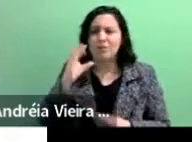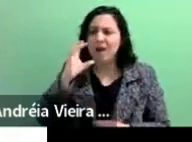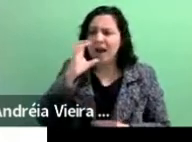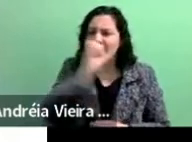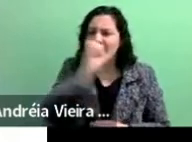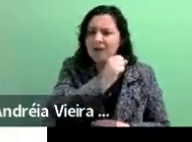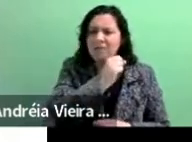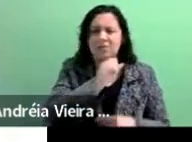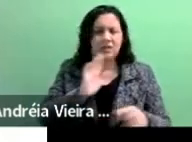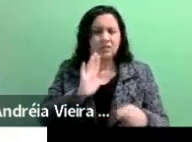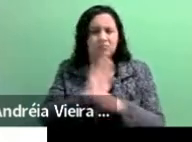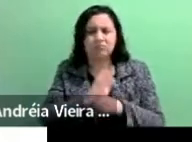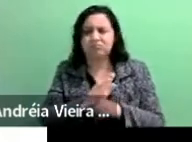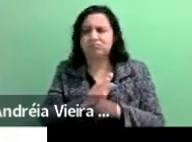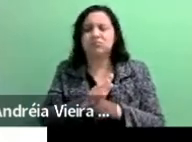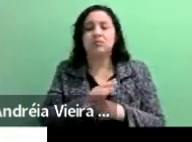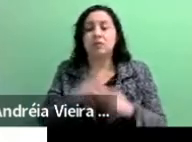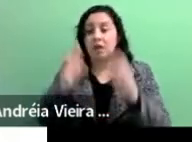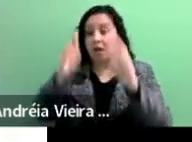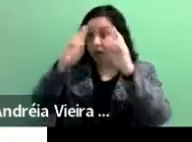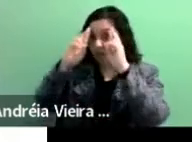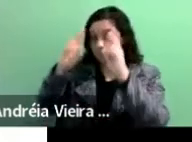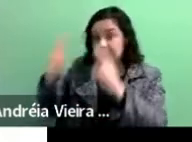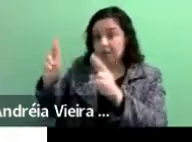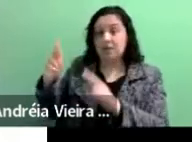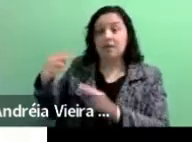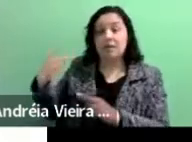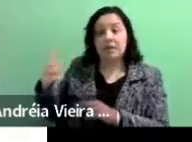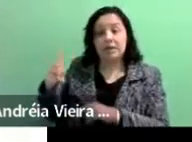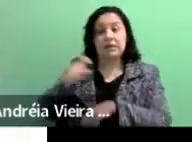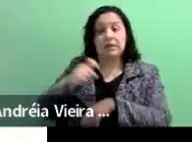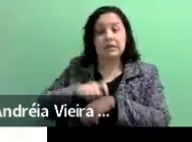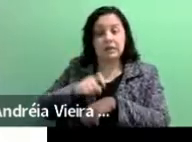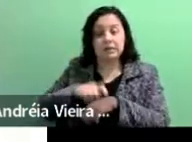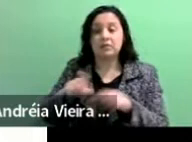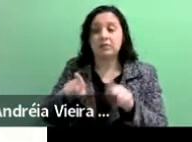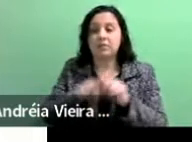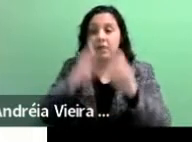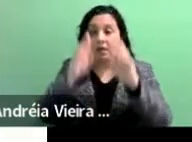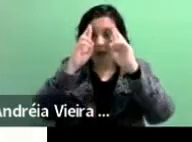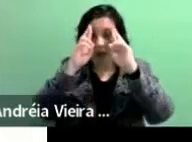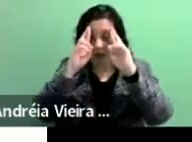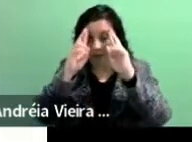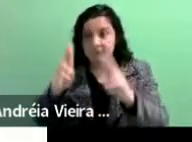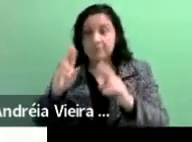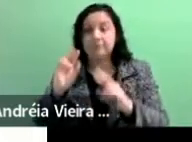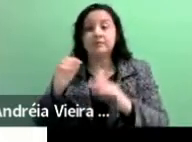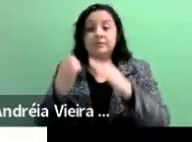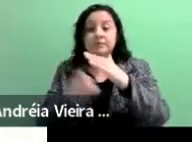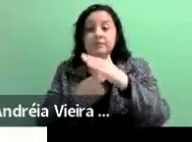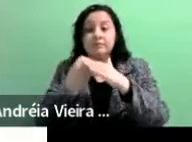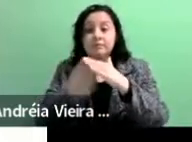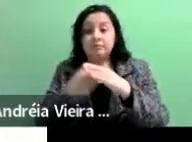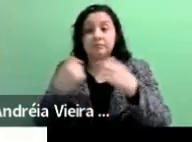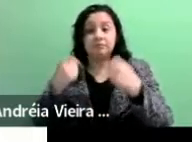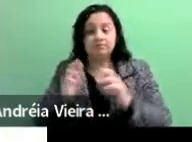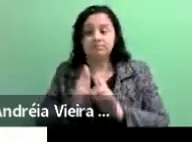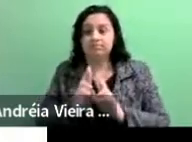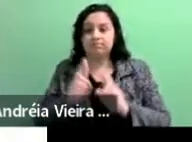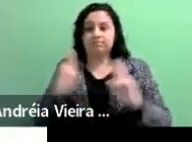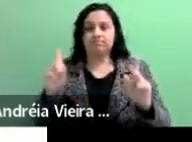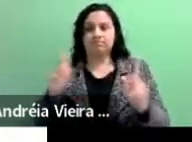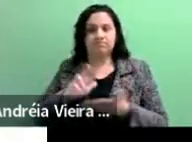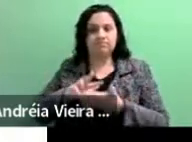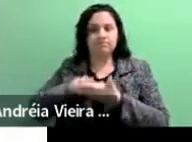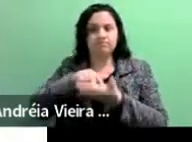agilidade, flexibilidade, respeitando o tempo da inovação da empresa, que precisa colocar, que precisa se diferenciar, colocar